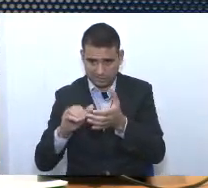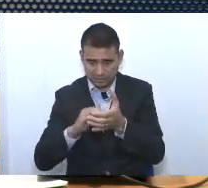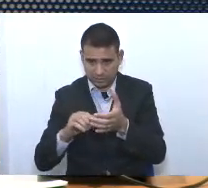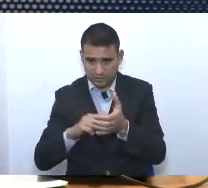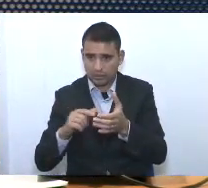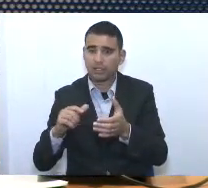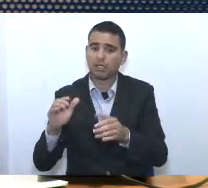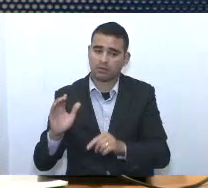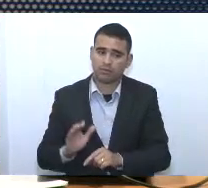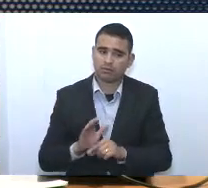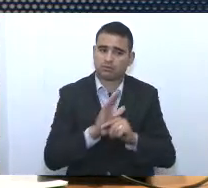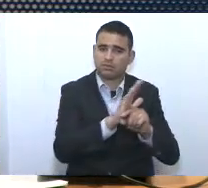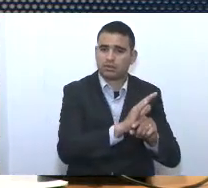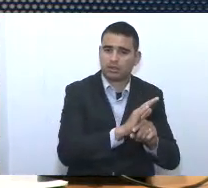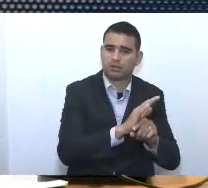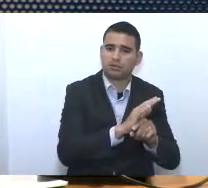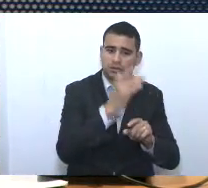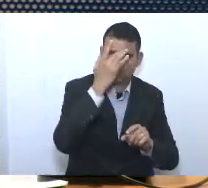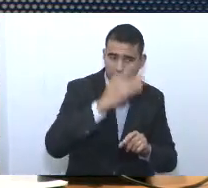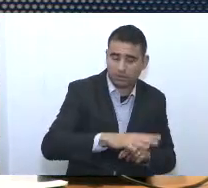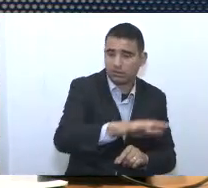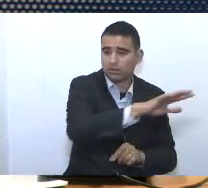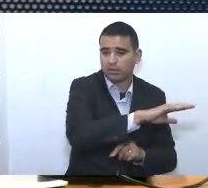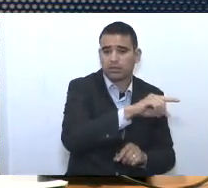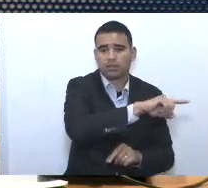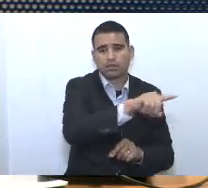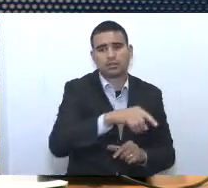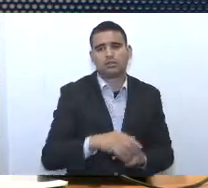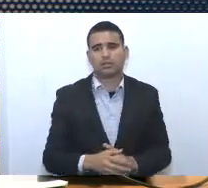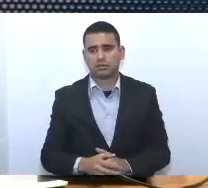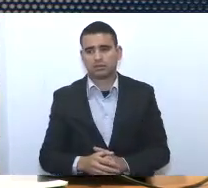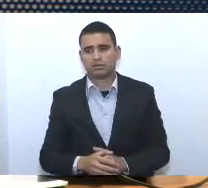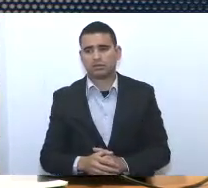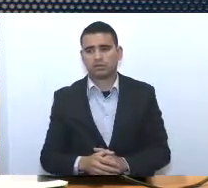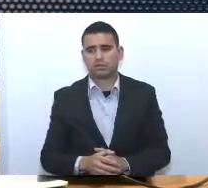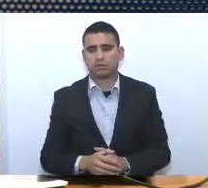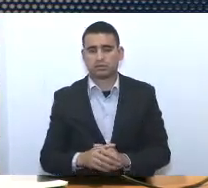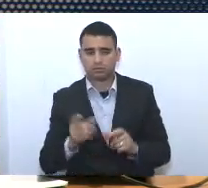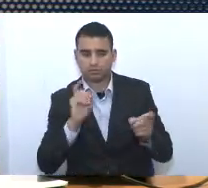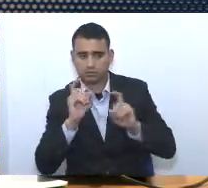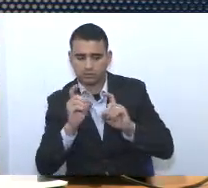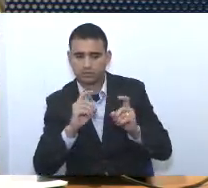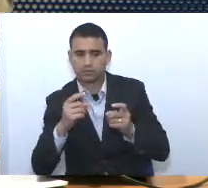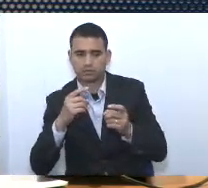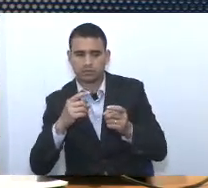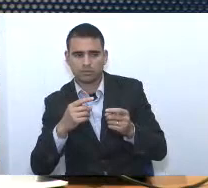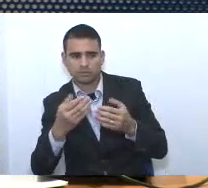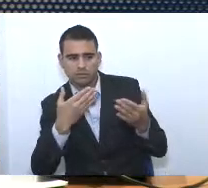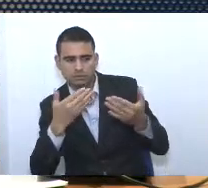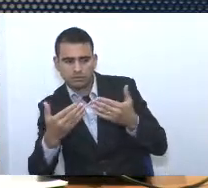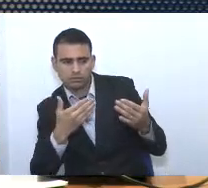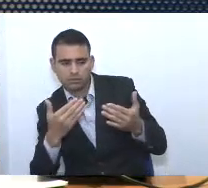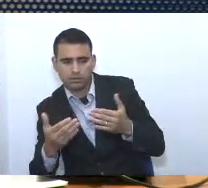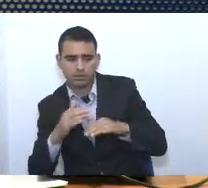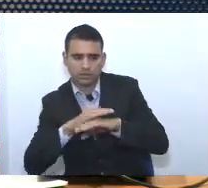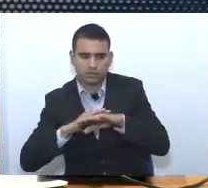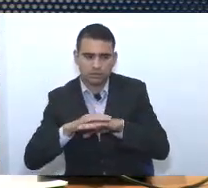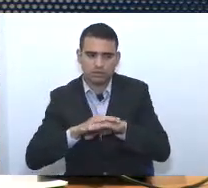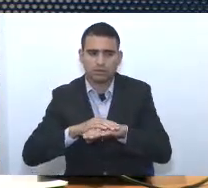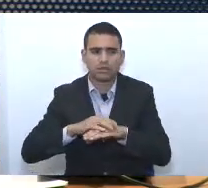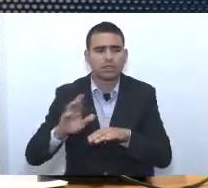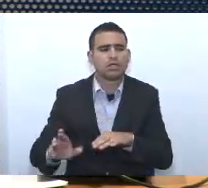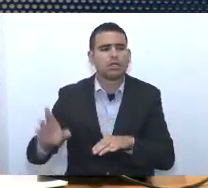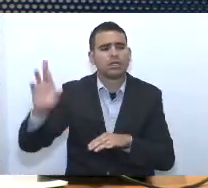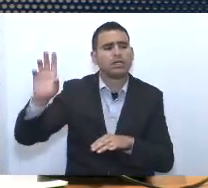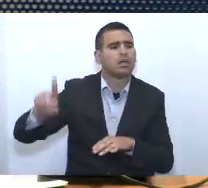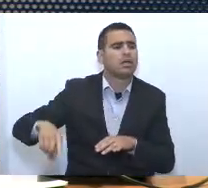apoio jurídico para a negociação, mas será encaminhado. Quem vai